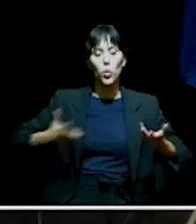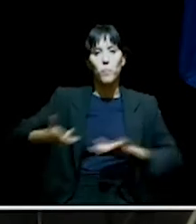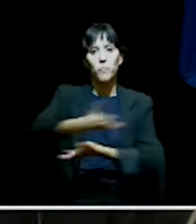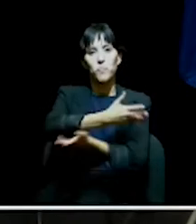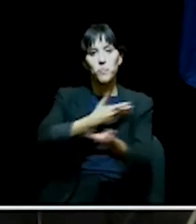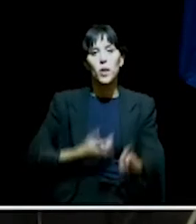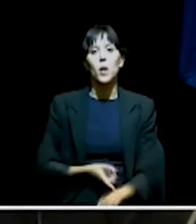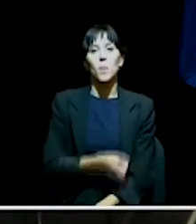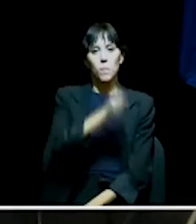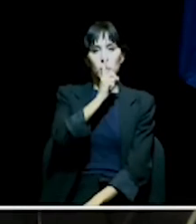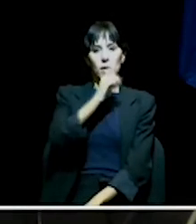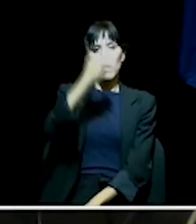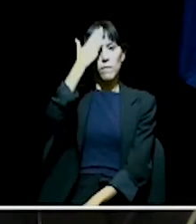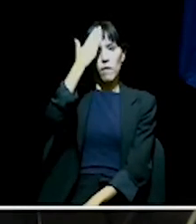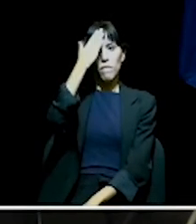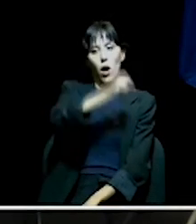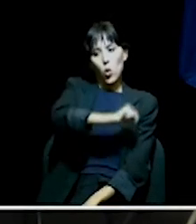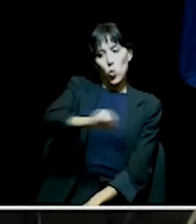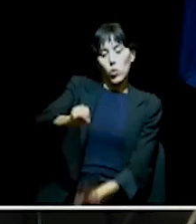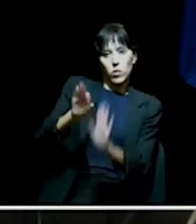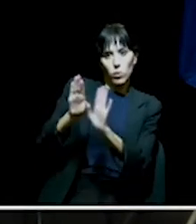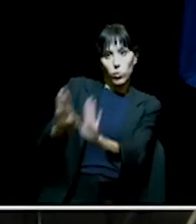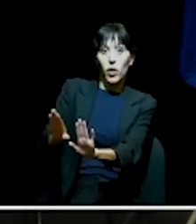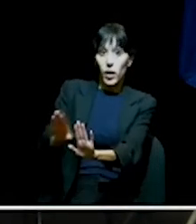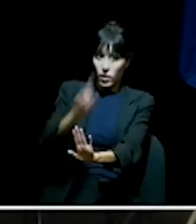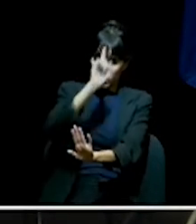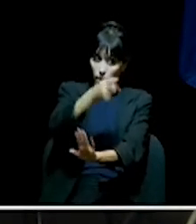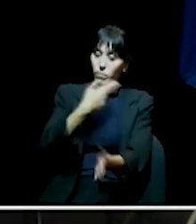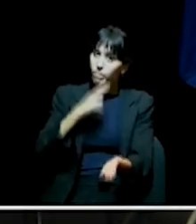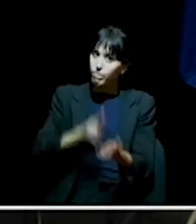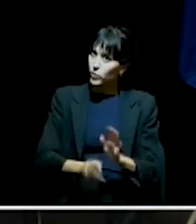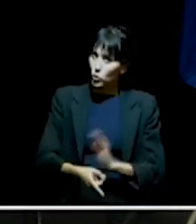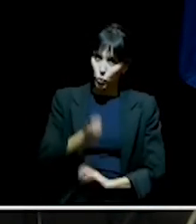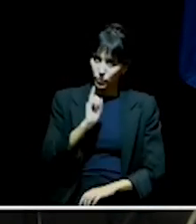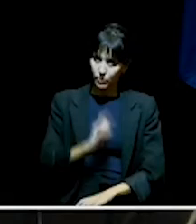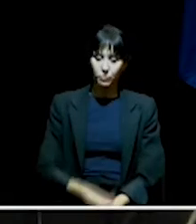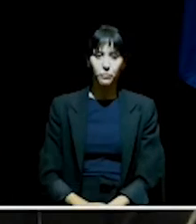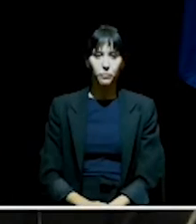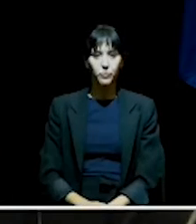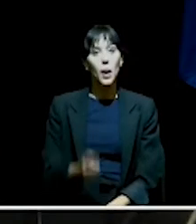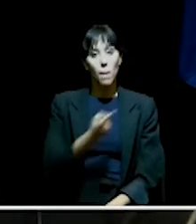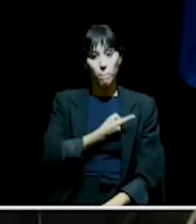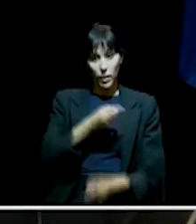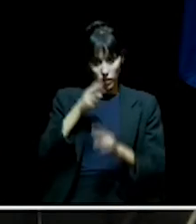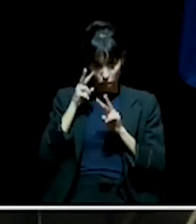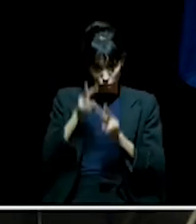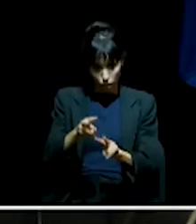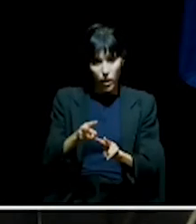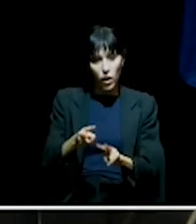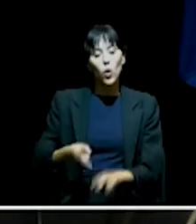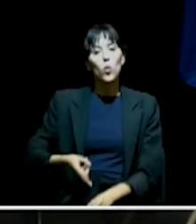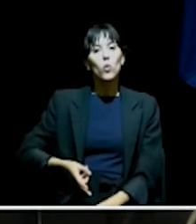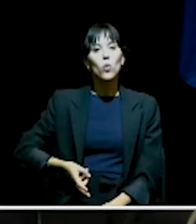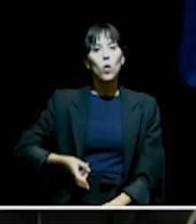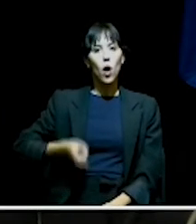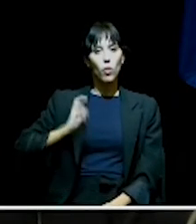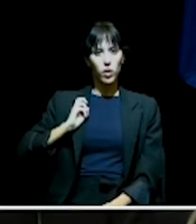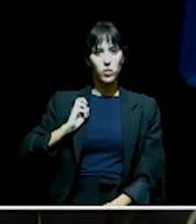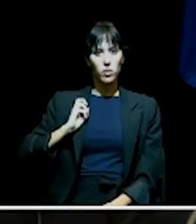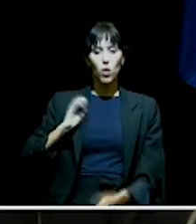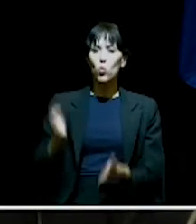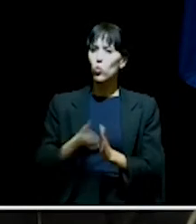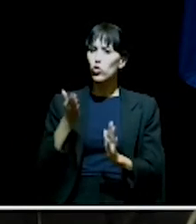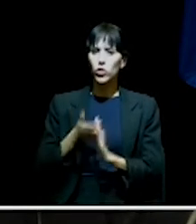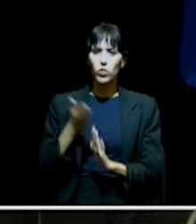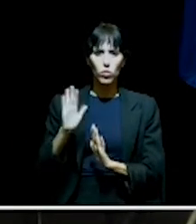se refugiar no suposto bloqueio da oposição, que bem sabe que não é real. A audácia para olhar a urgência óbvia nas questões ambientais de